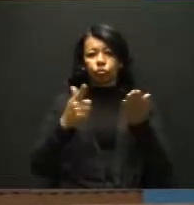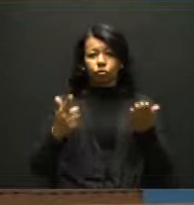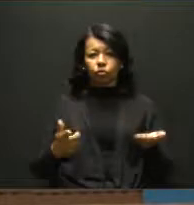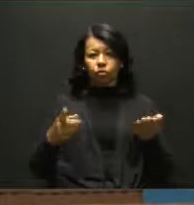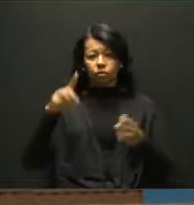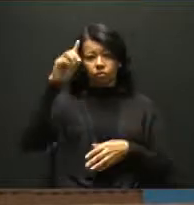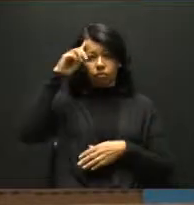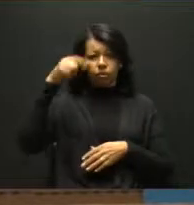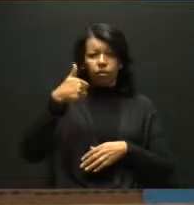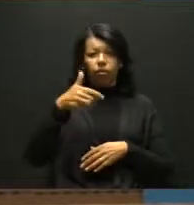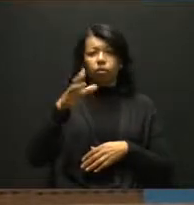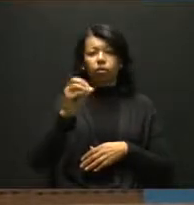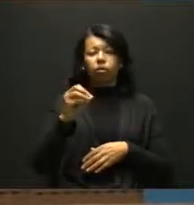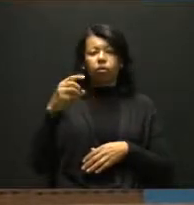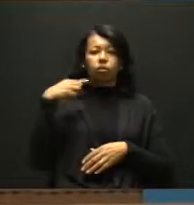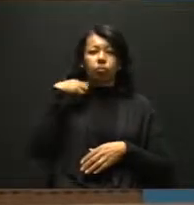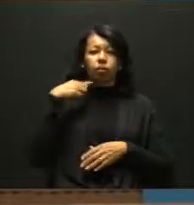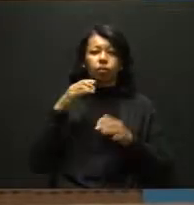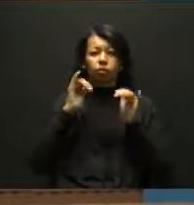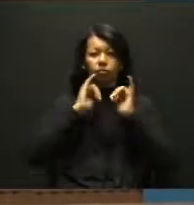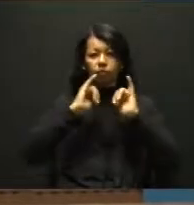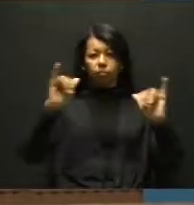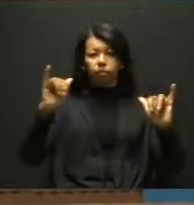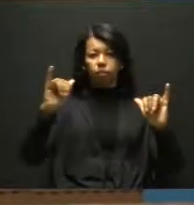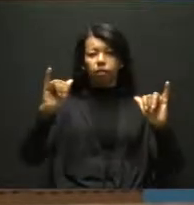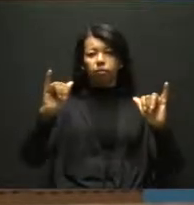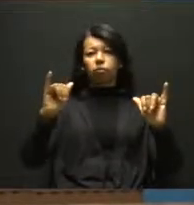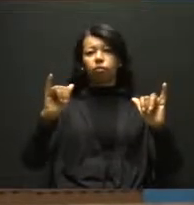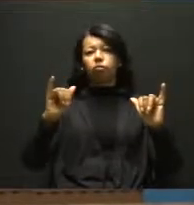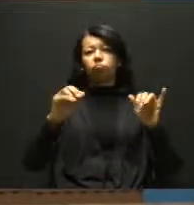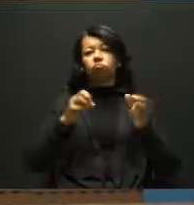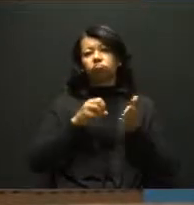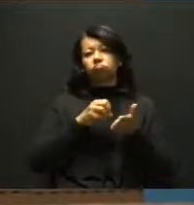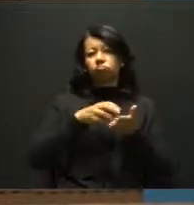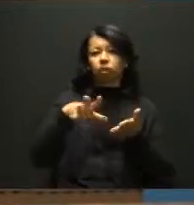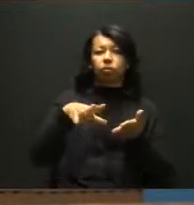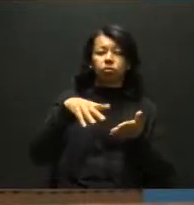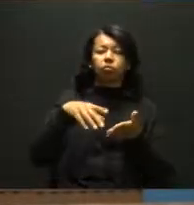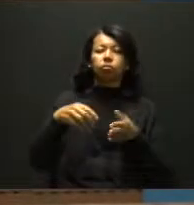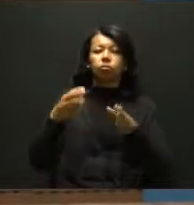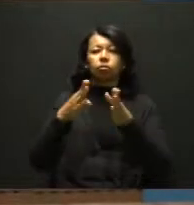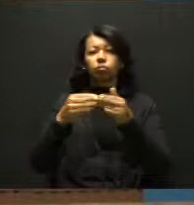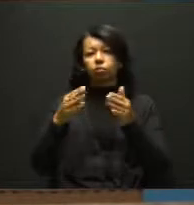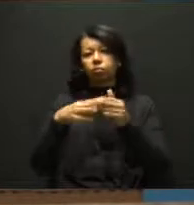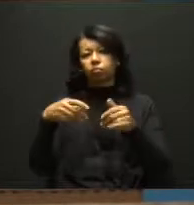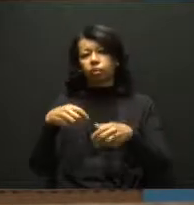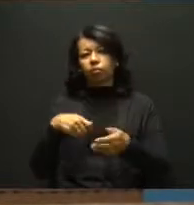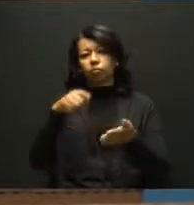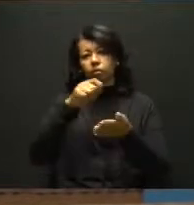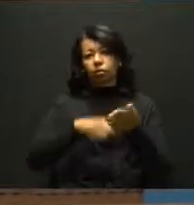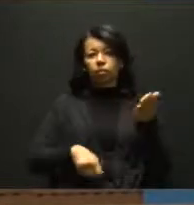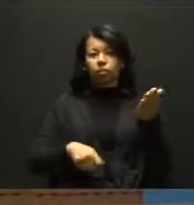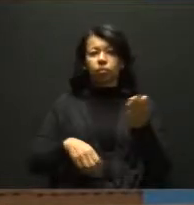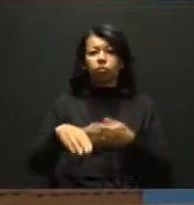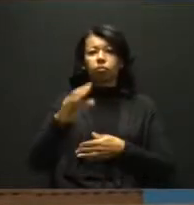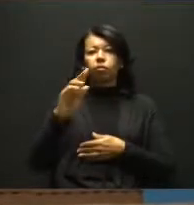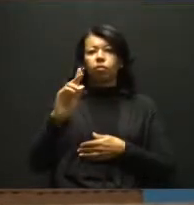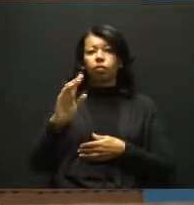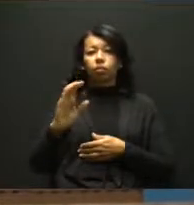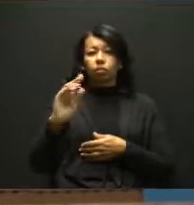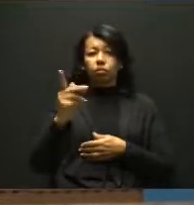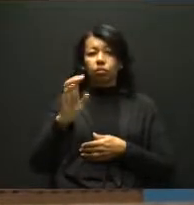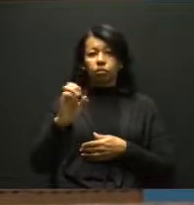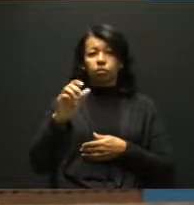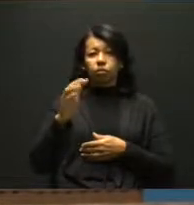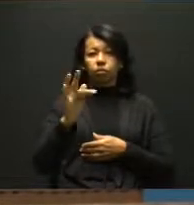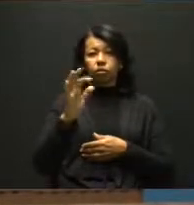sintomas 17 foi publicada a ratificação da dispensa de licitação para contratação emergencial da chef grill especializada em